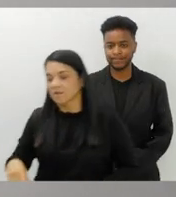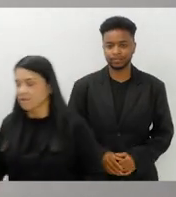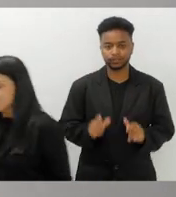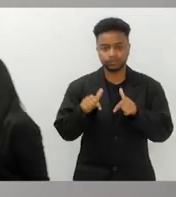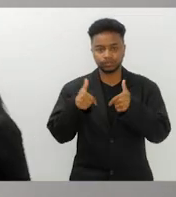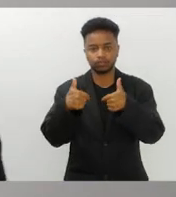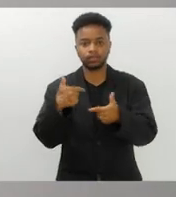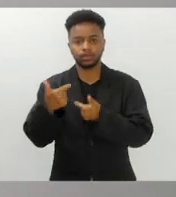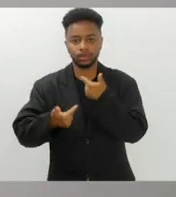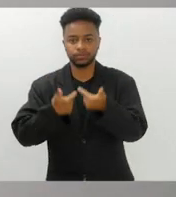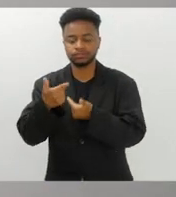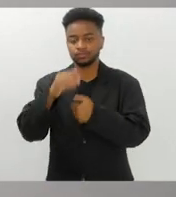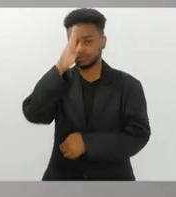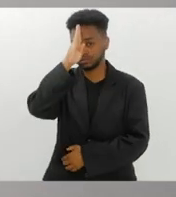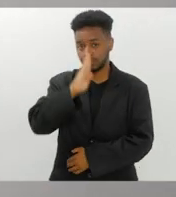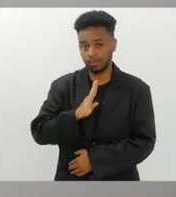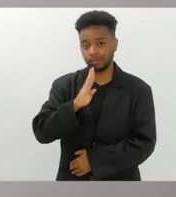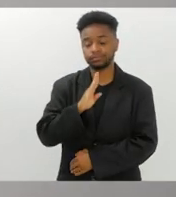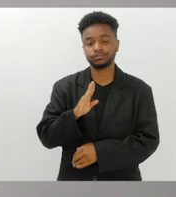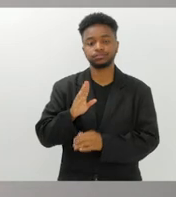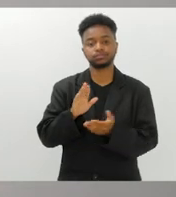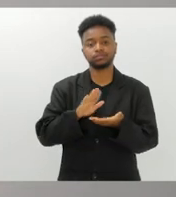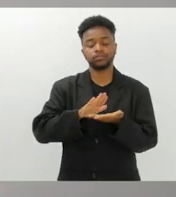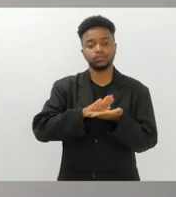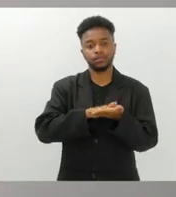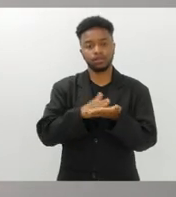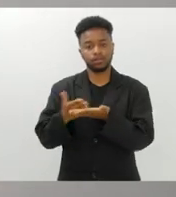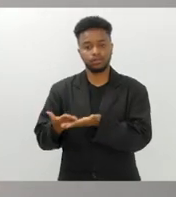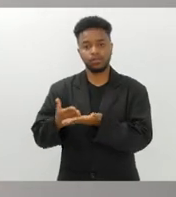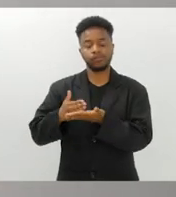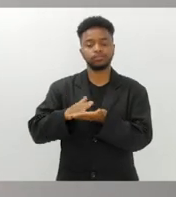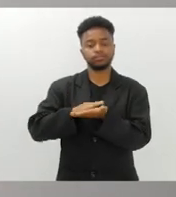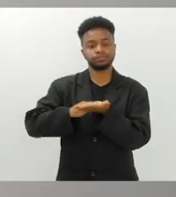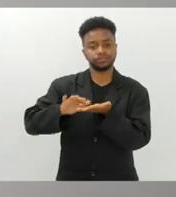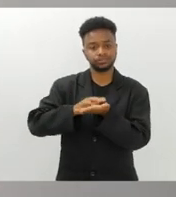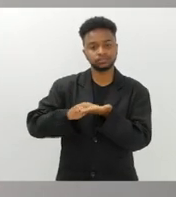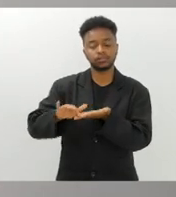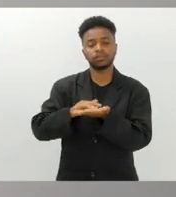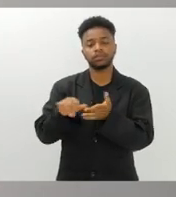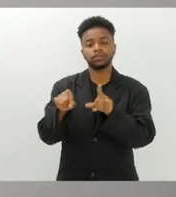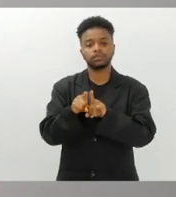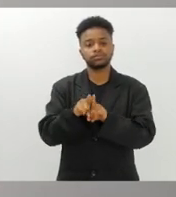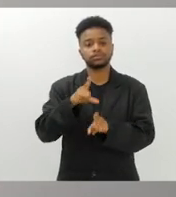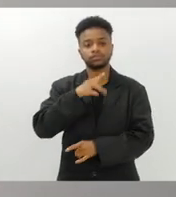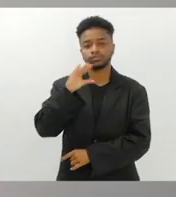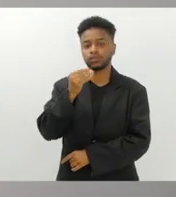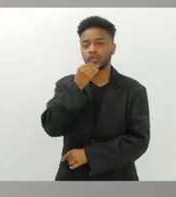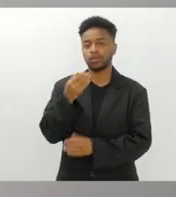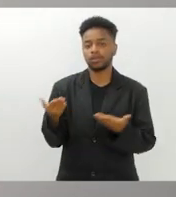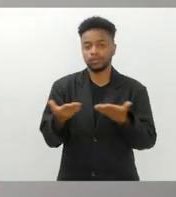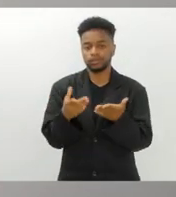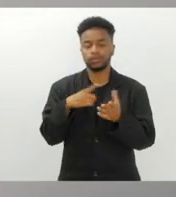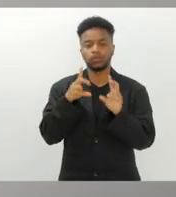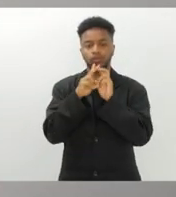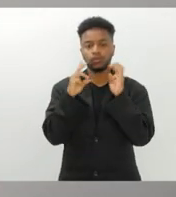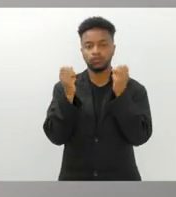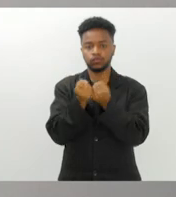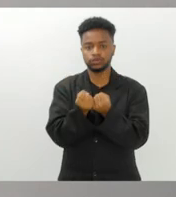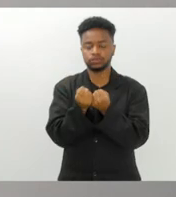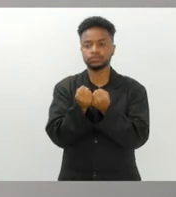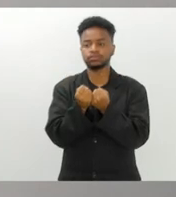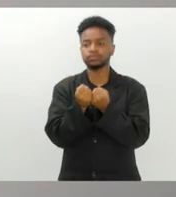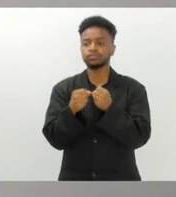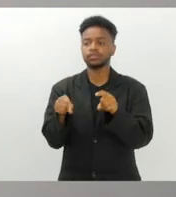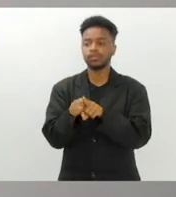esse serviço gratuito de transcrição em braille de obras, quanto dessa oportunidade de ter oficinas